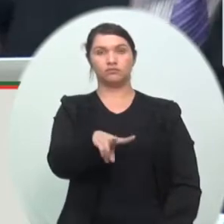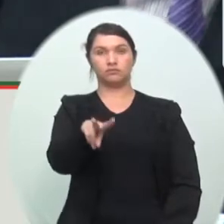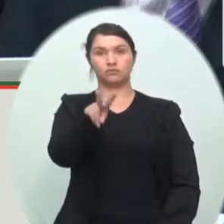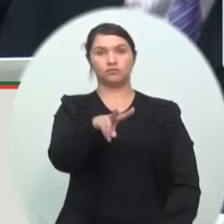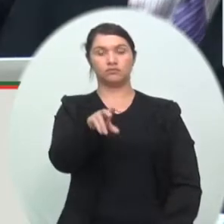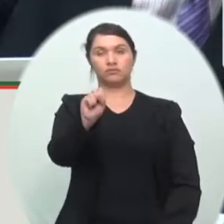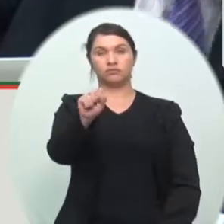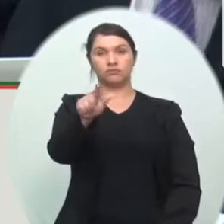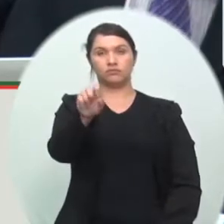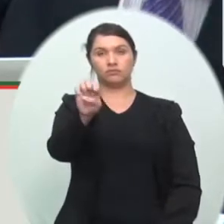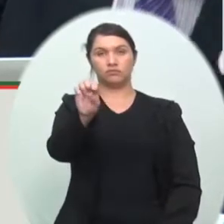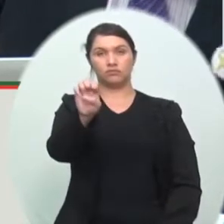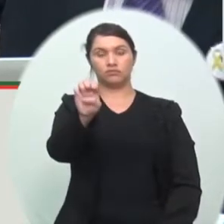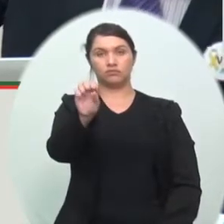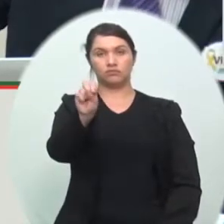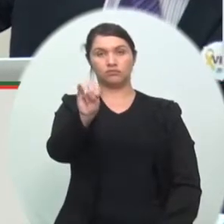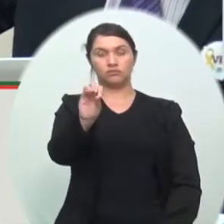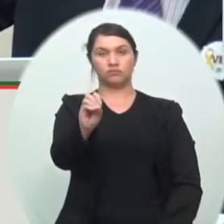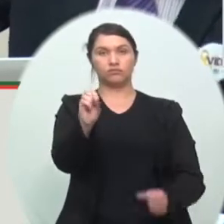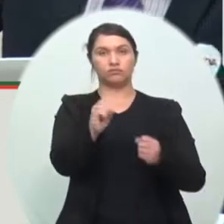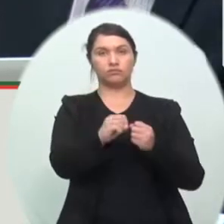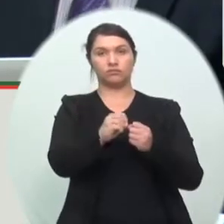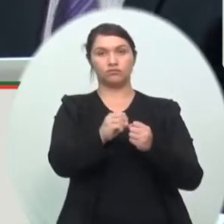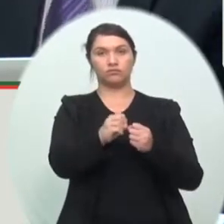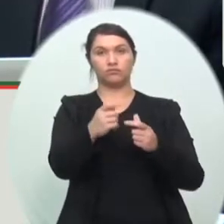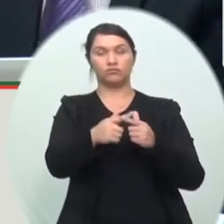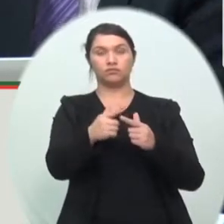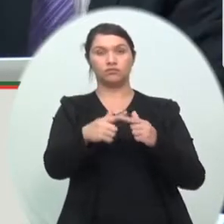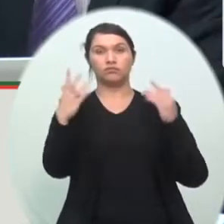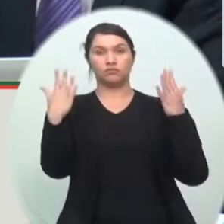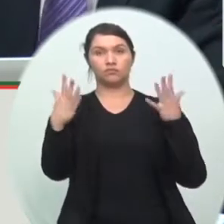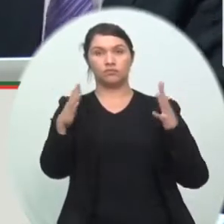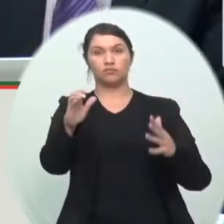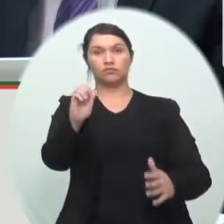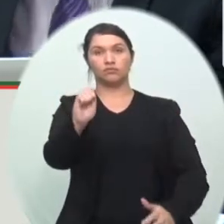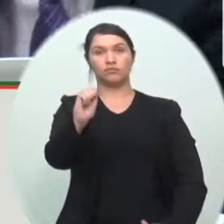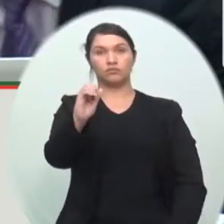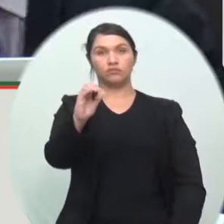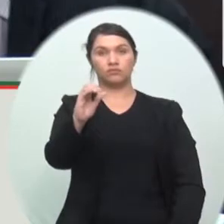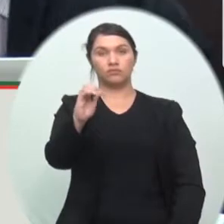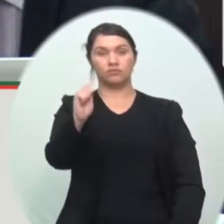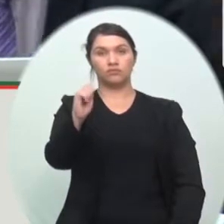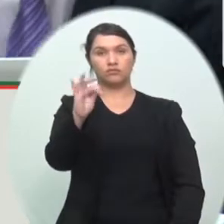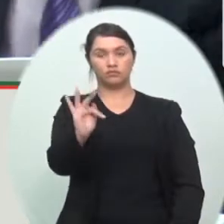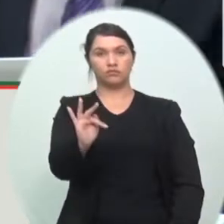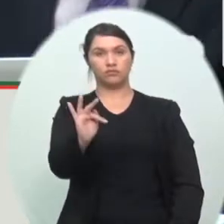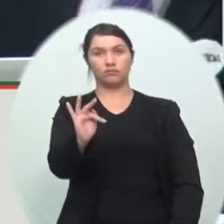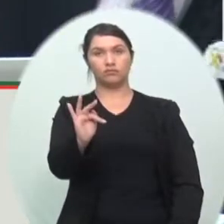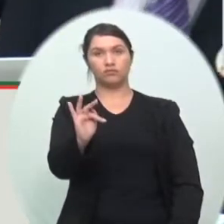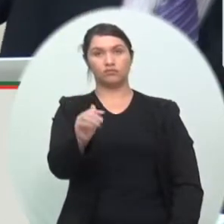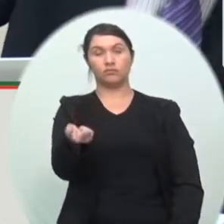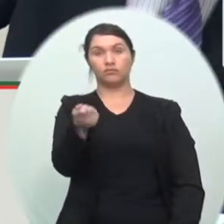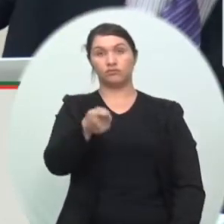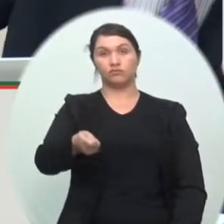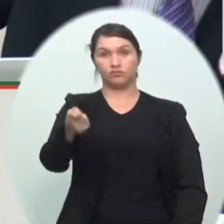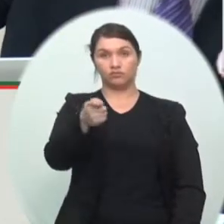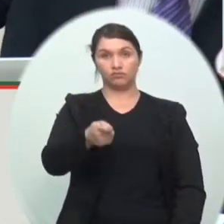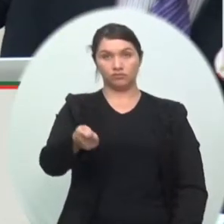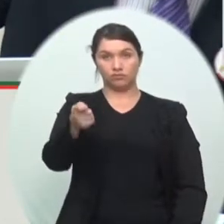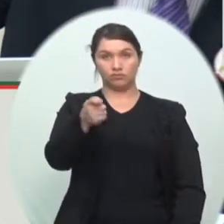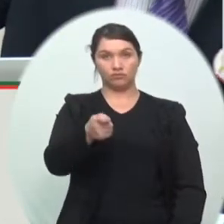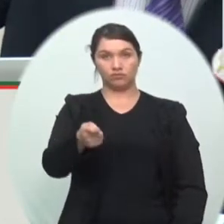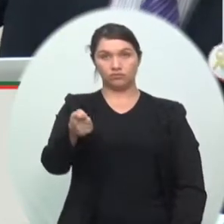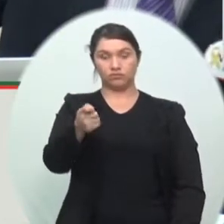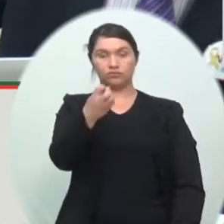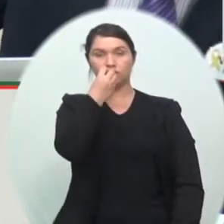de autoria do vereador Salésio Lima, aplaudindo a CAF, Associação Catarinense Funeal, pelos 10 anos de trabalhos sociais